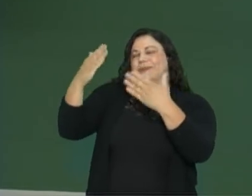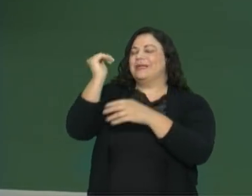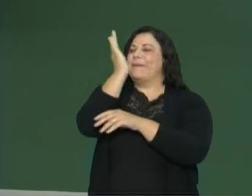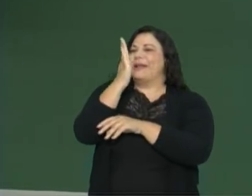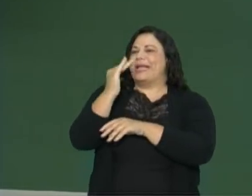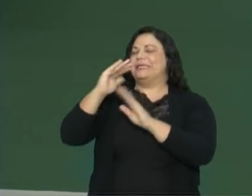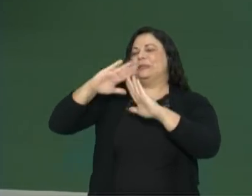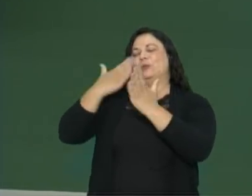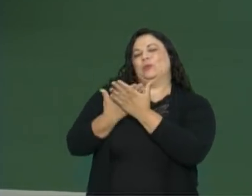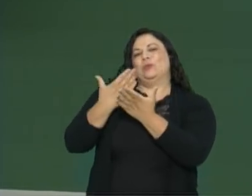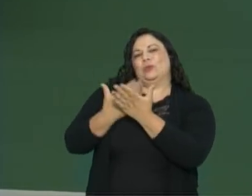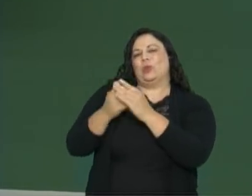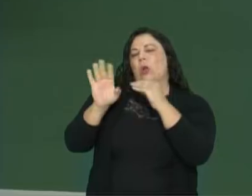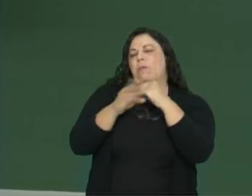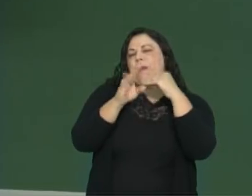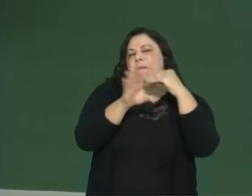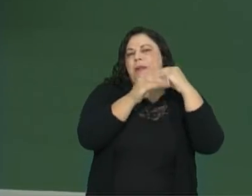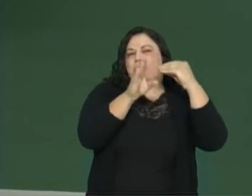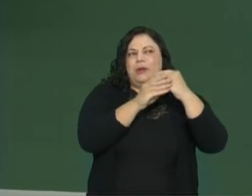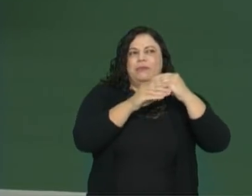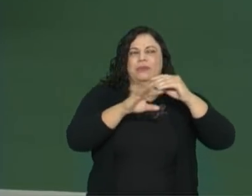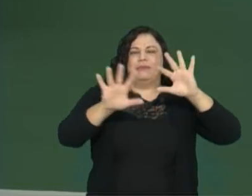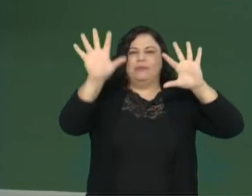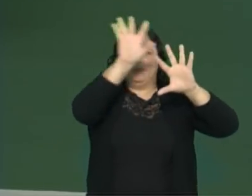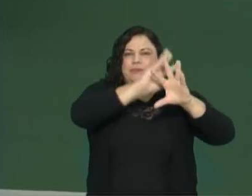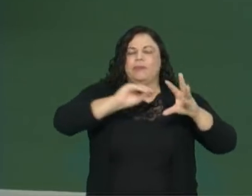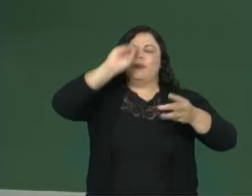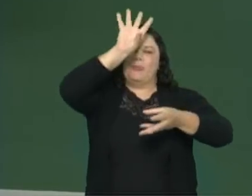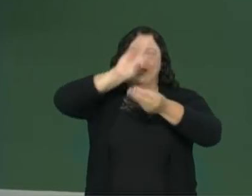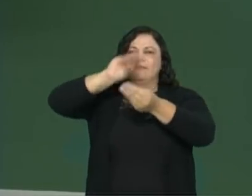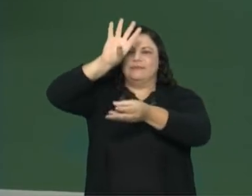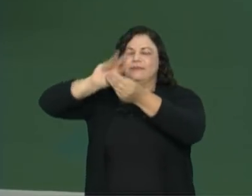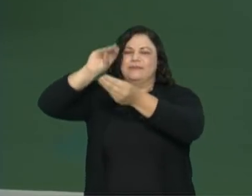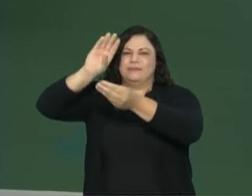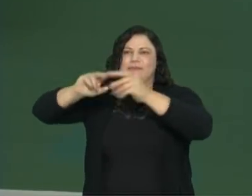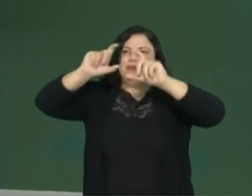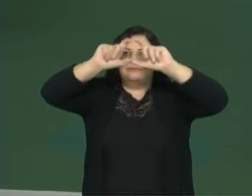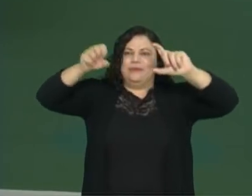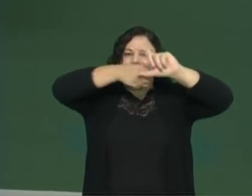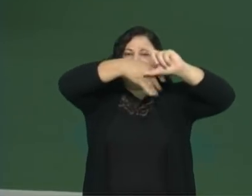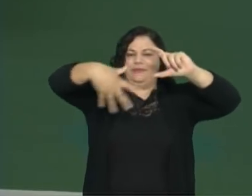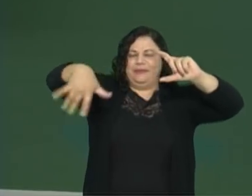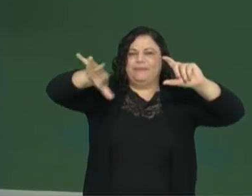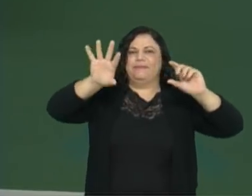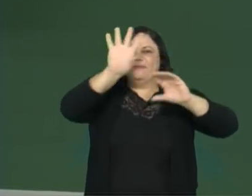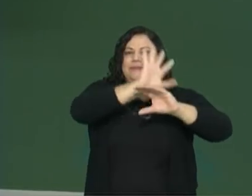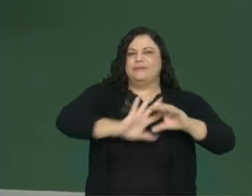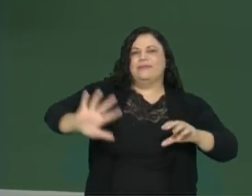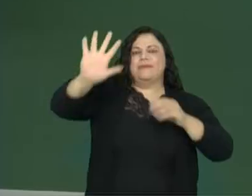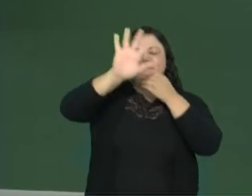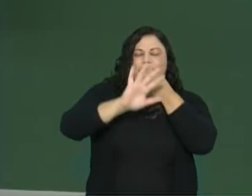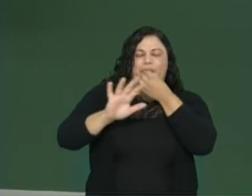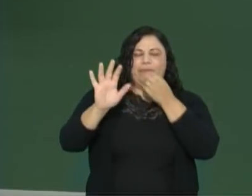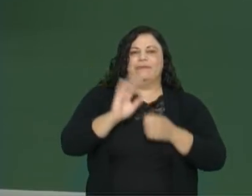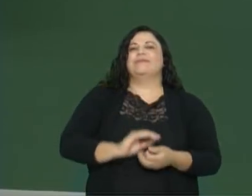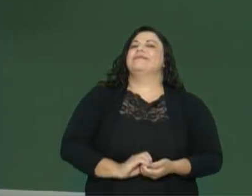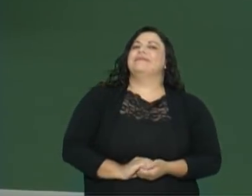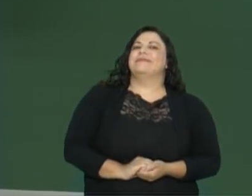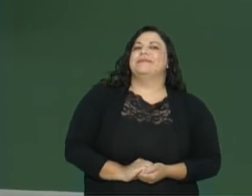montou esse infográfico aqui, esse resumo, esse mapa conceitual. Ligação covalente, um dos